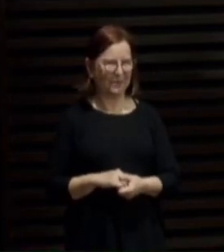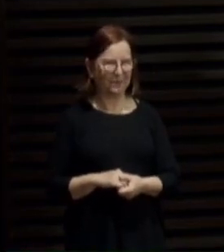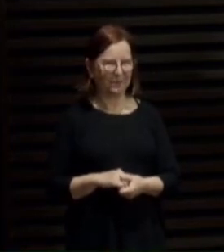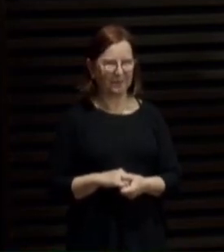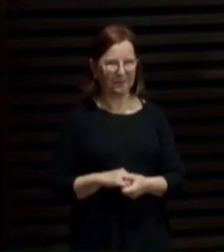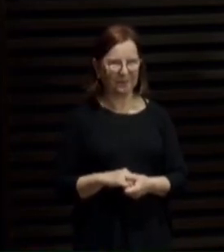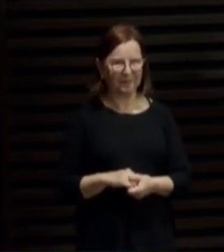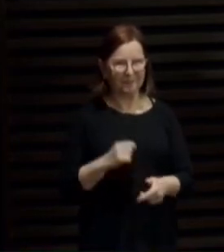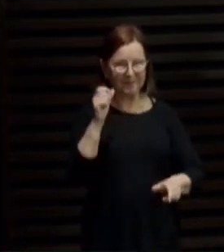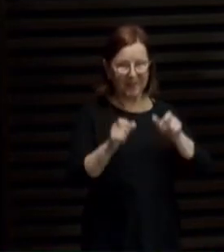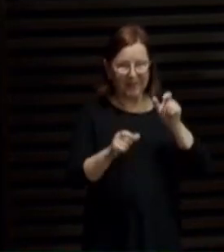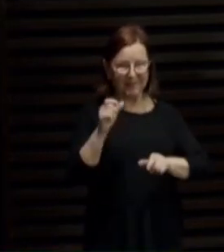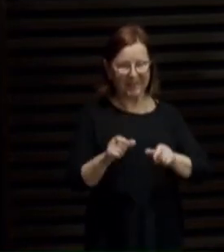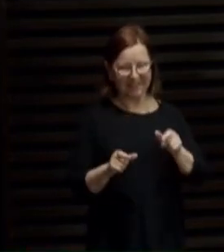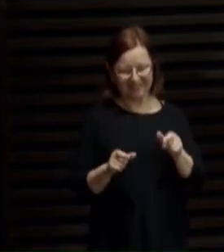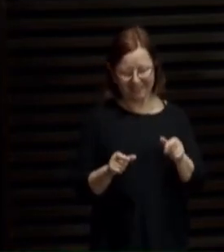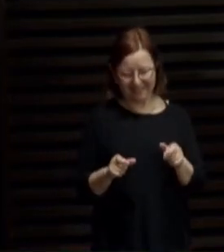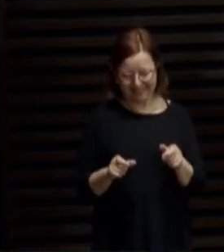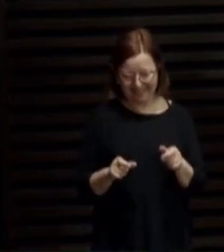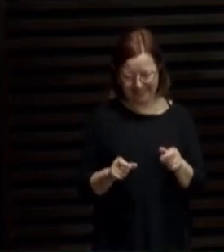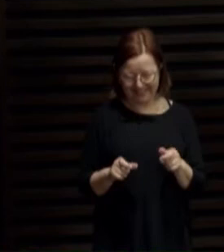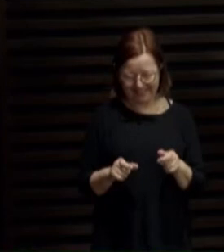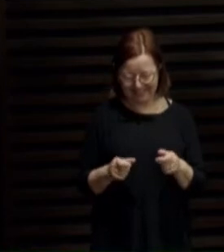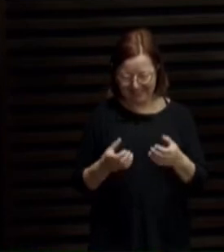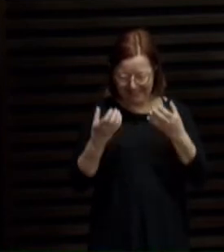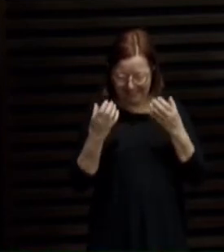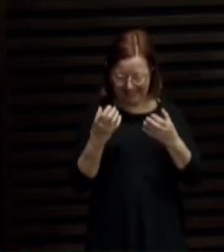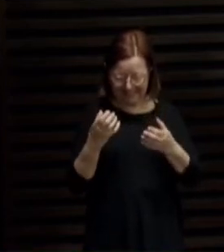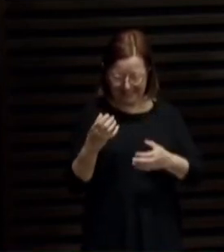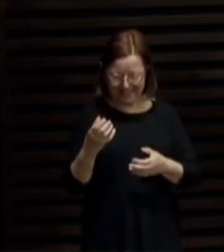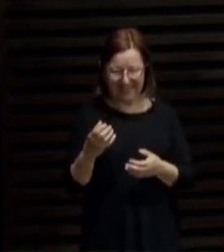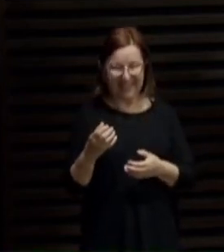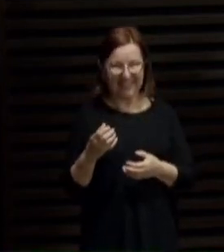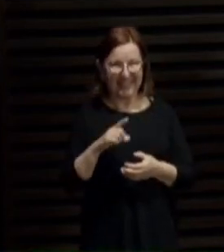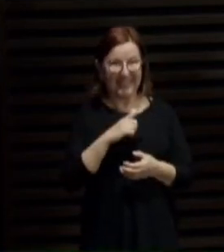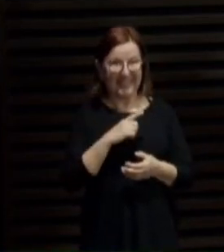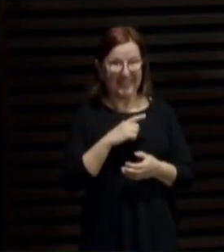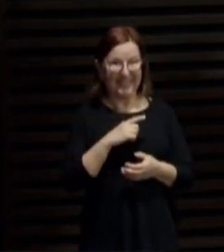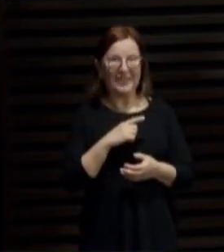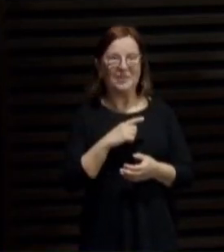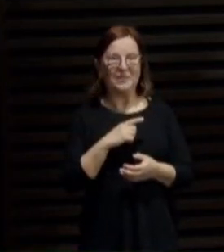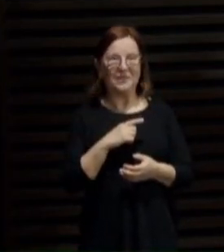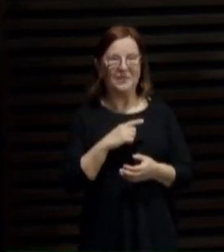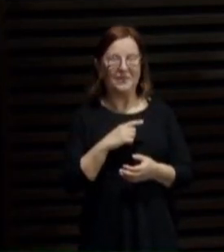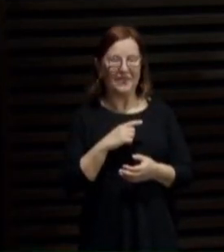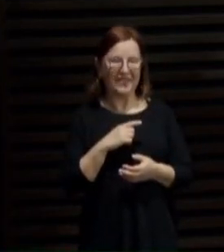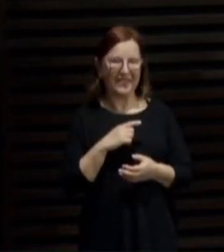Aqueles que querem gozar as dignidades e os privilégios da família de Cristo